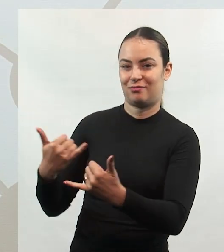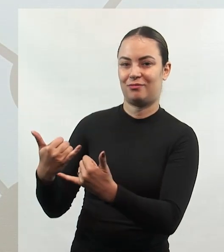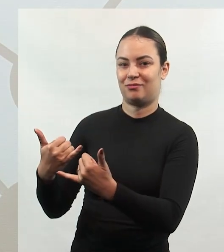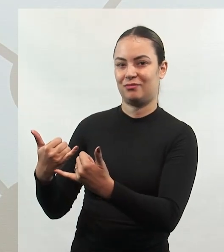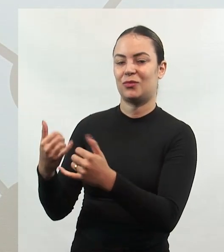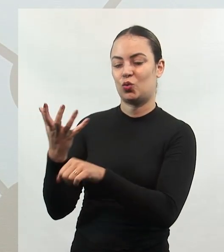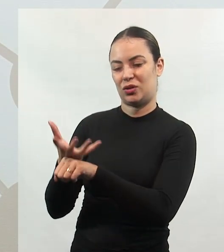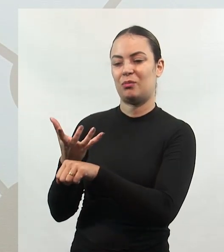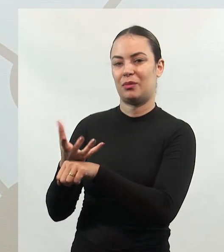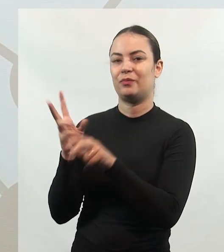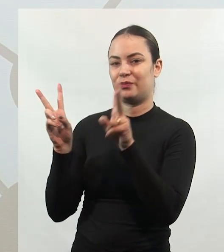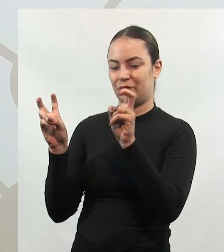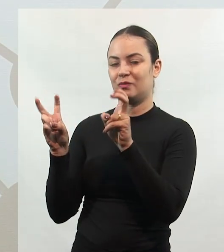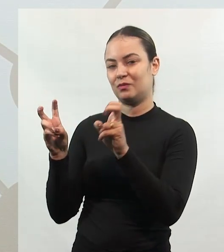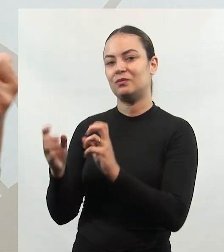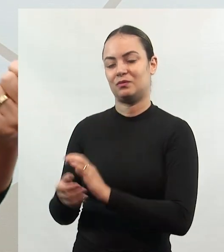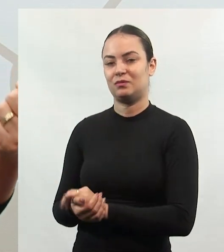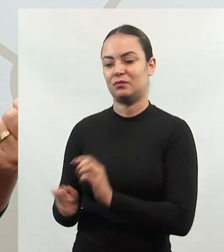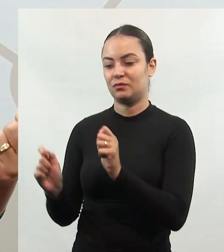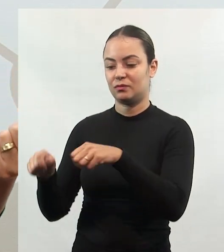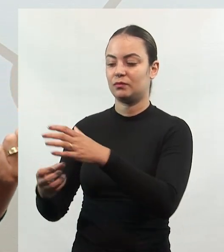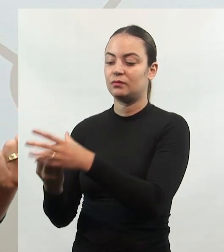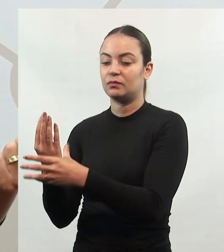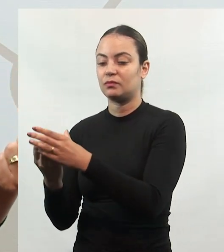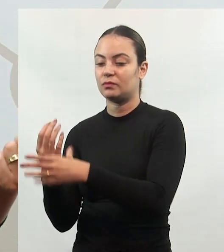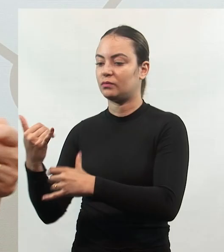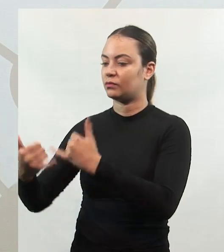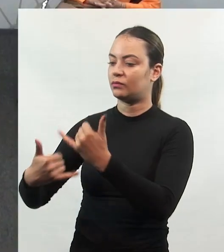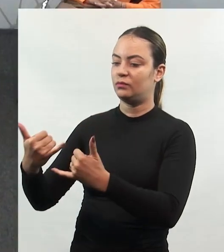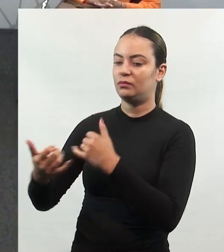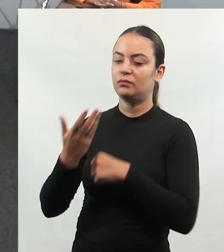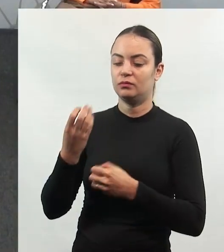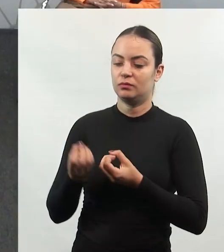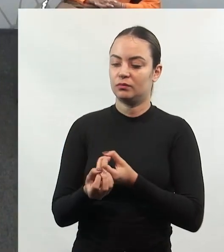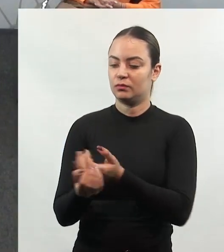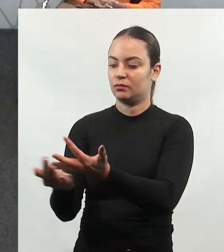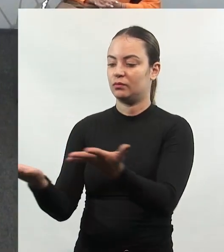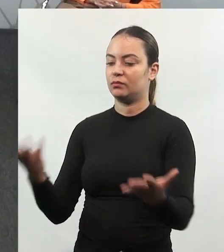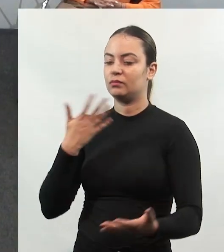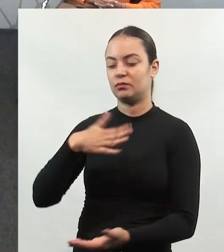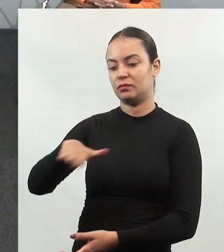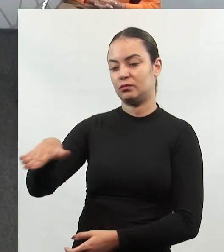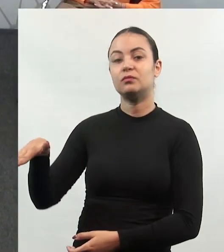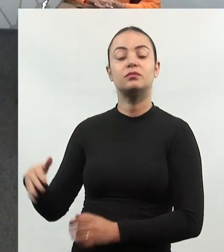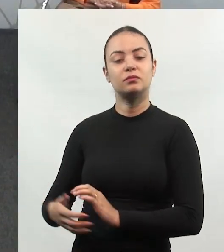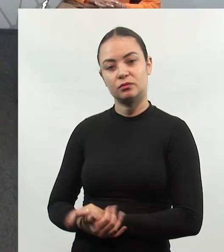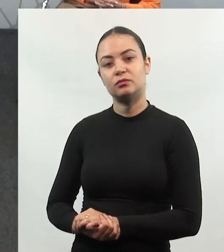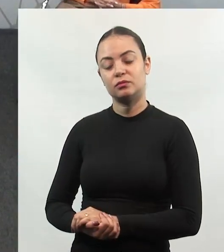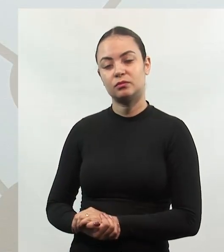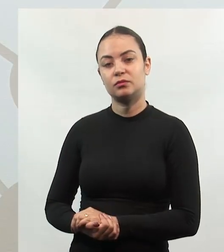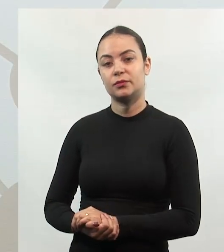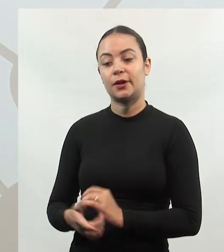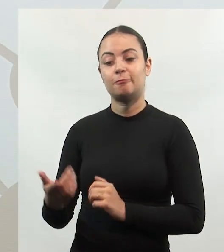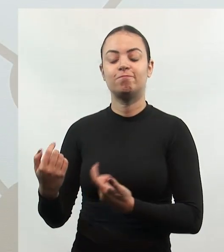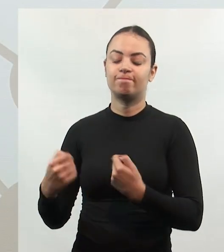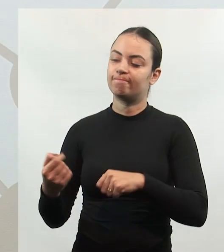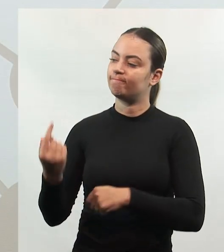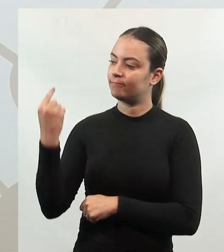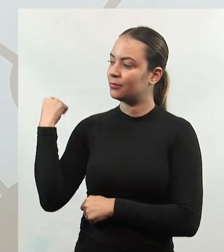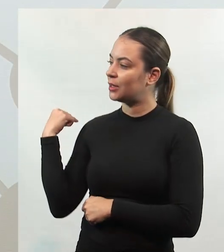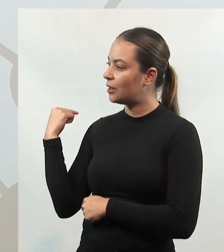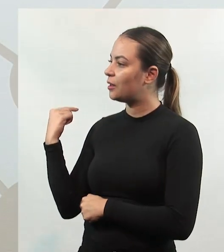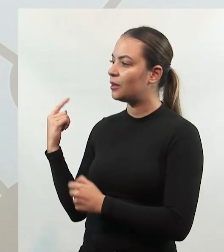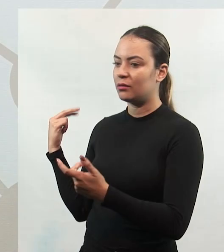como uma unidade, teoria e prática, que foi o que a gente teve no magistério. A gente, ao mesmo tempo que estudava tudo isso, aprendia a fazer brinquedos